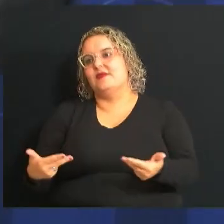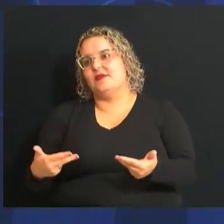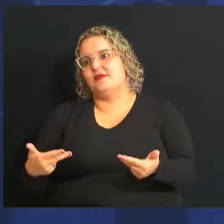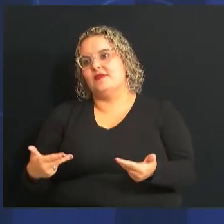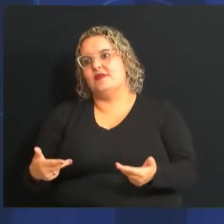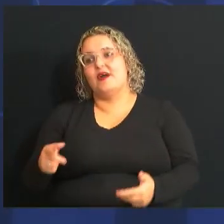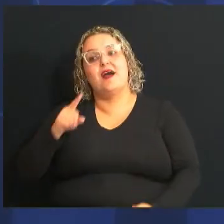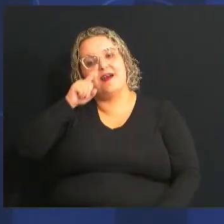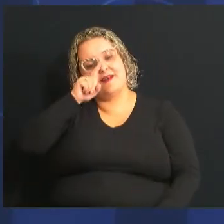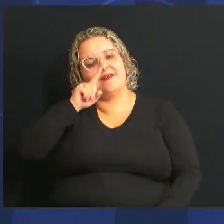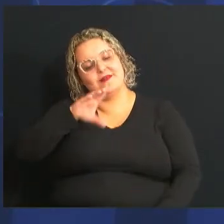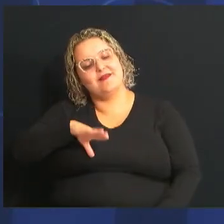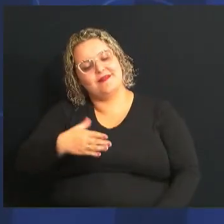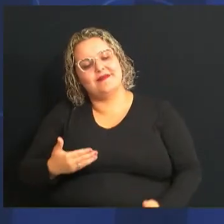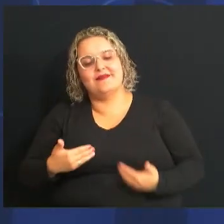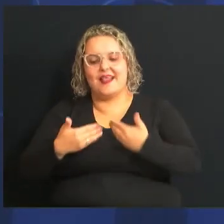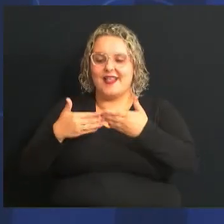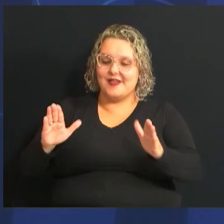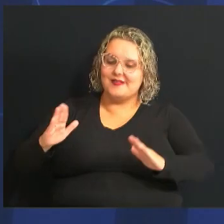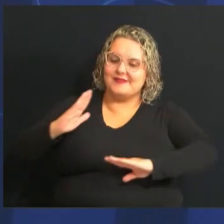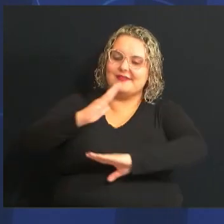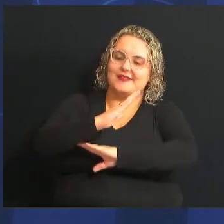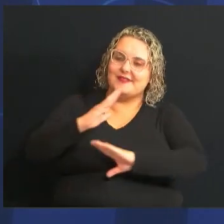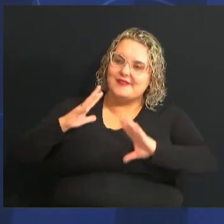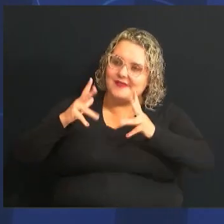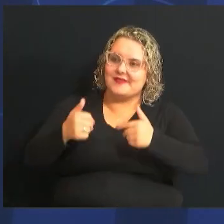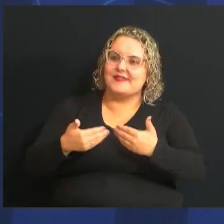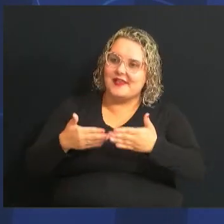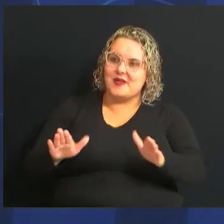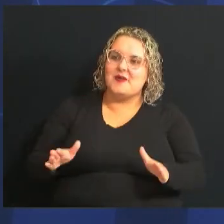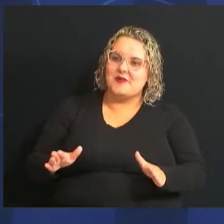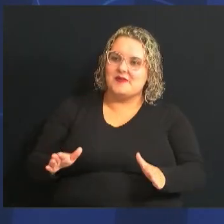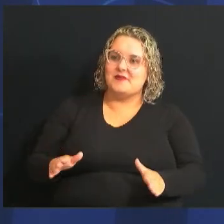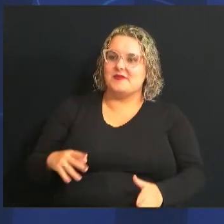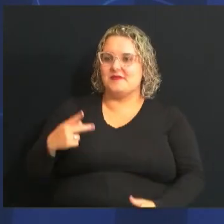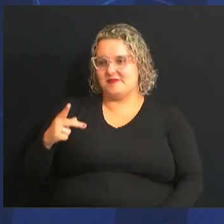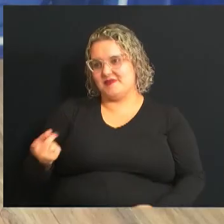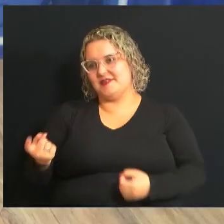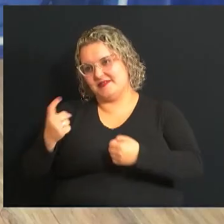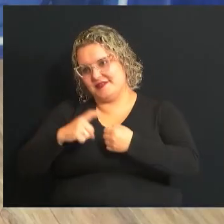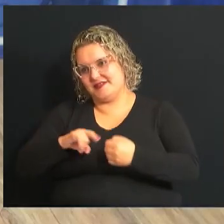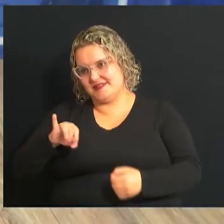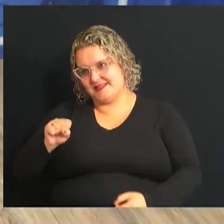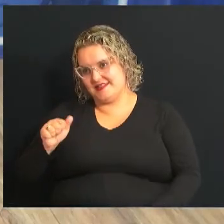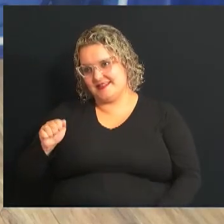aventura, as portas aqui do Câmara Total estão abertas para o seu retorno, Isabel.